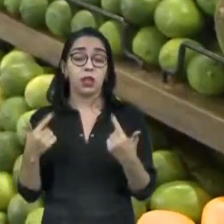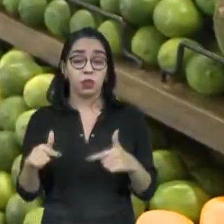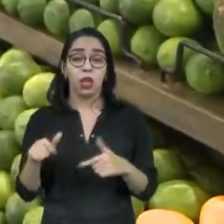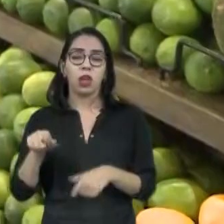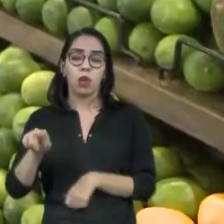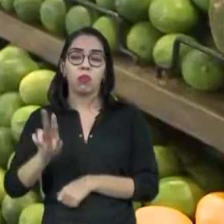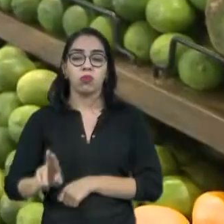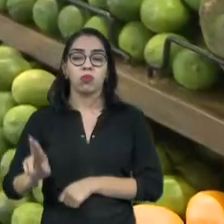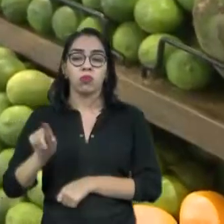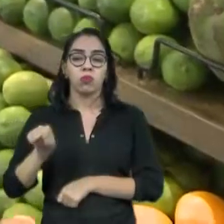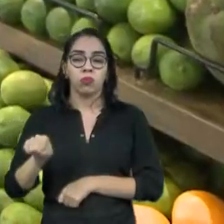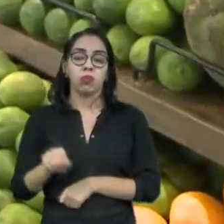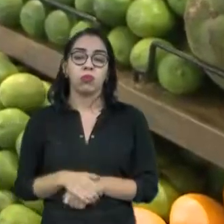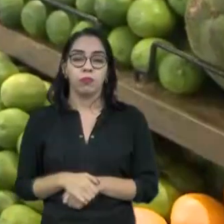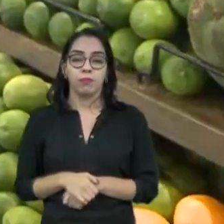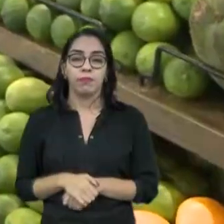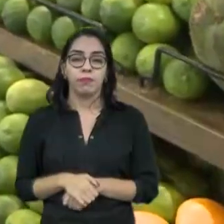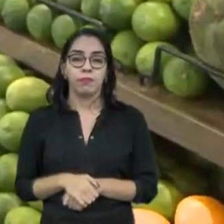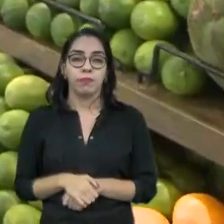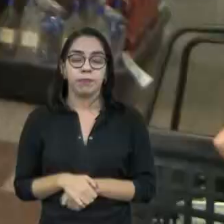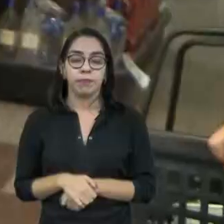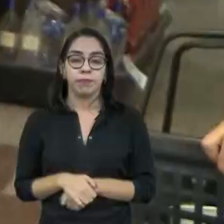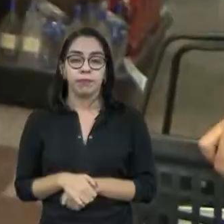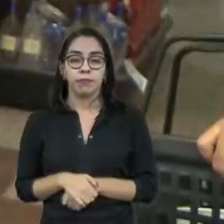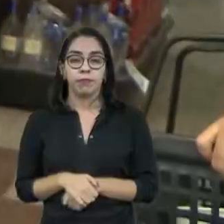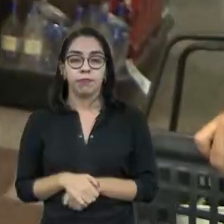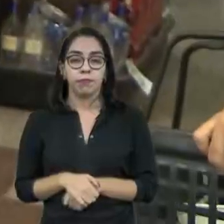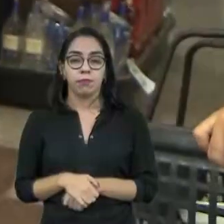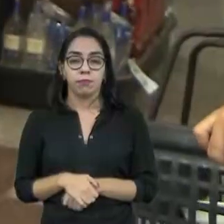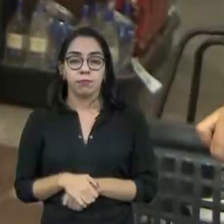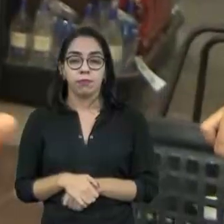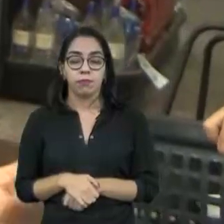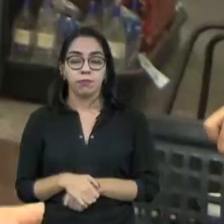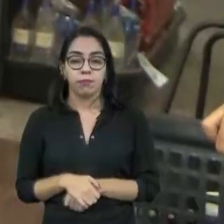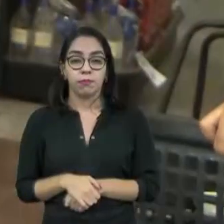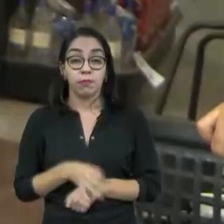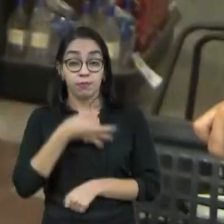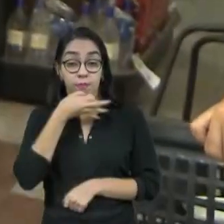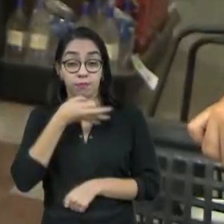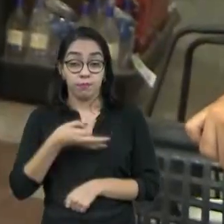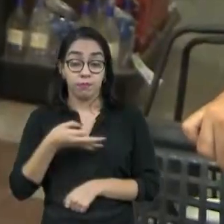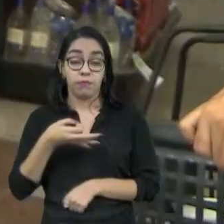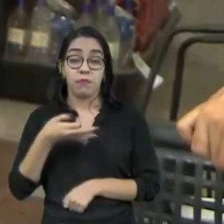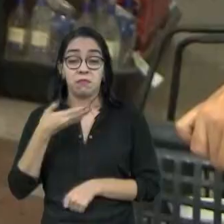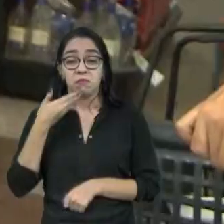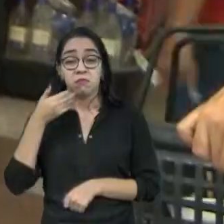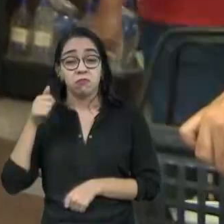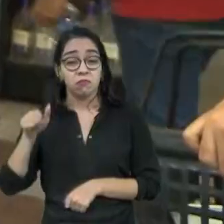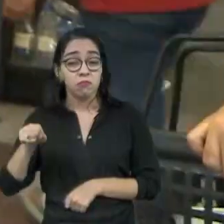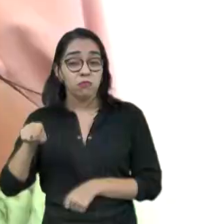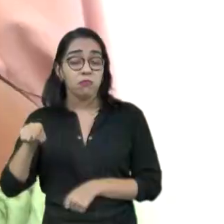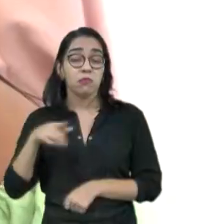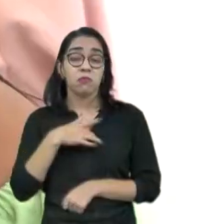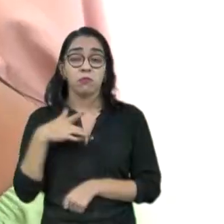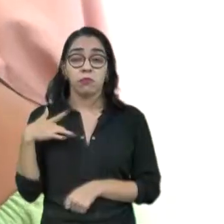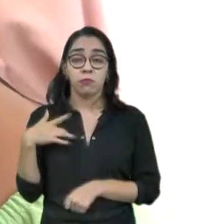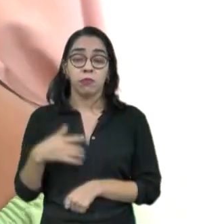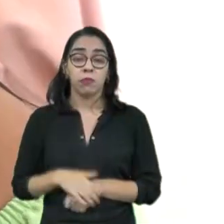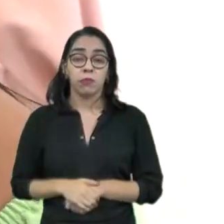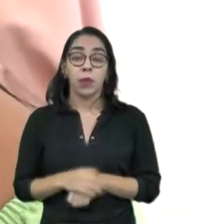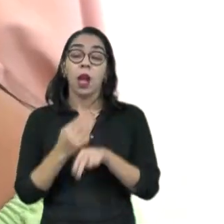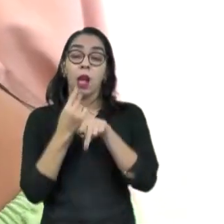demerara passei a usar um bom tempo depois eu acho mais menos novel né o demeral esta